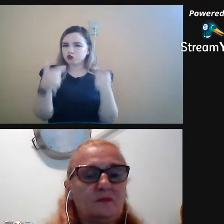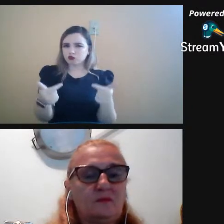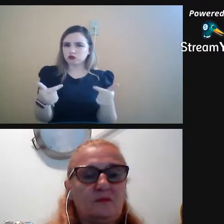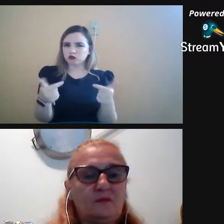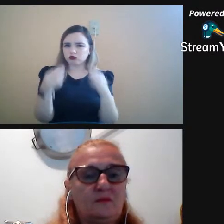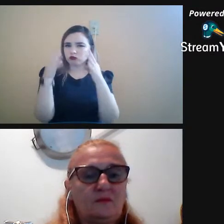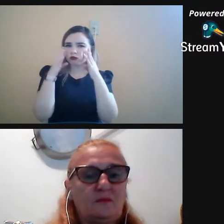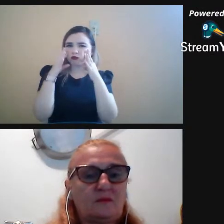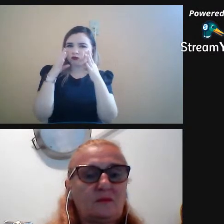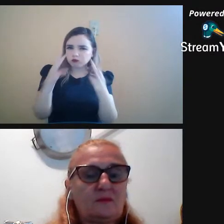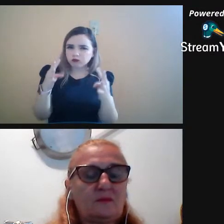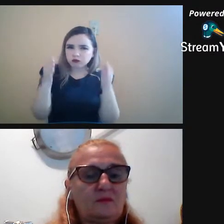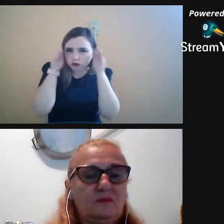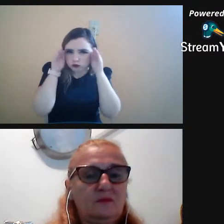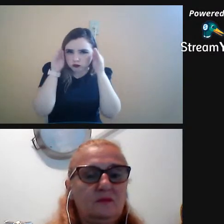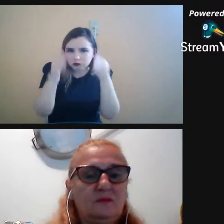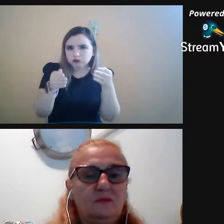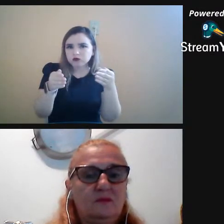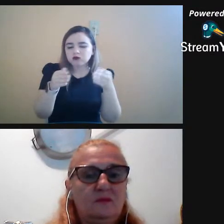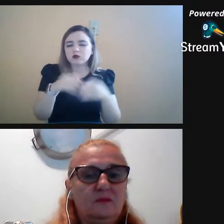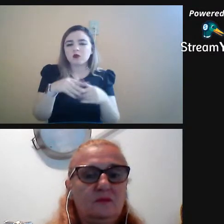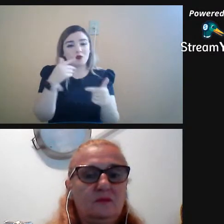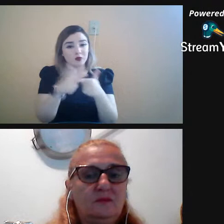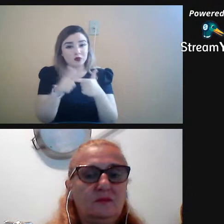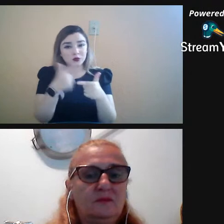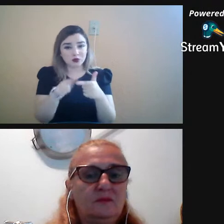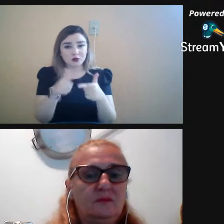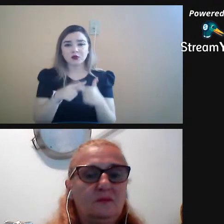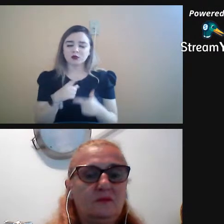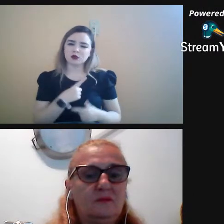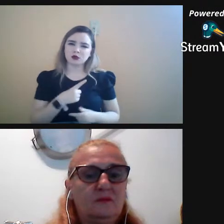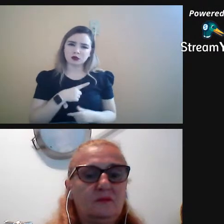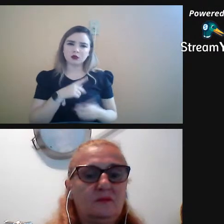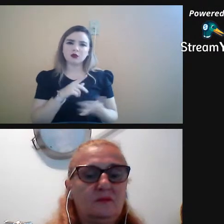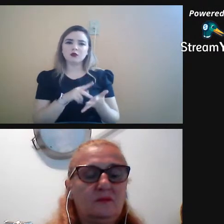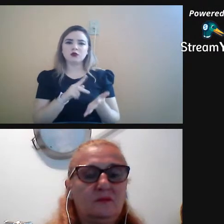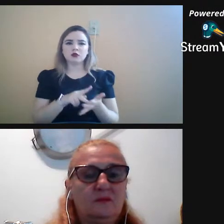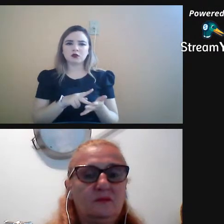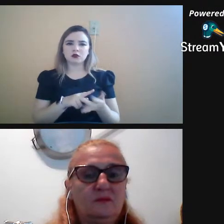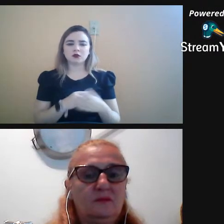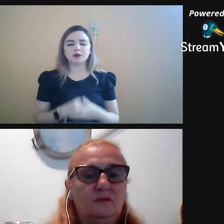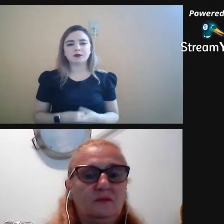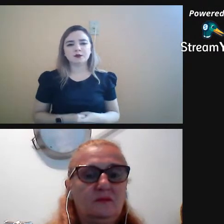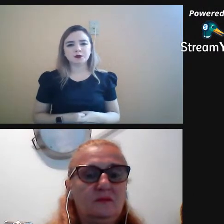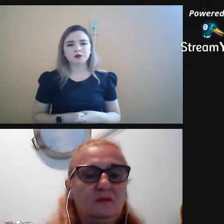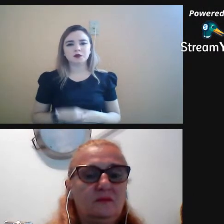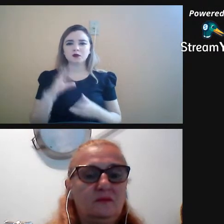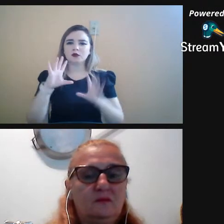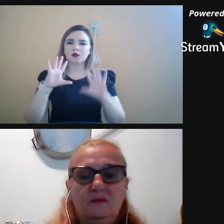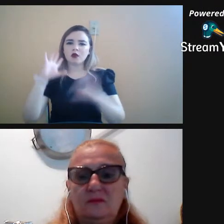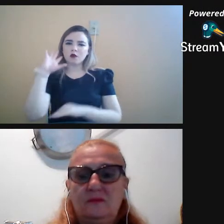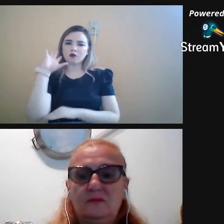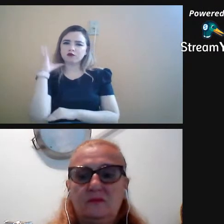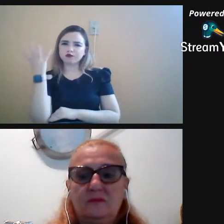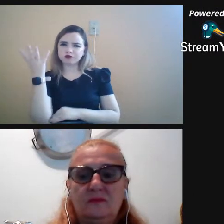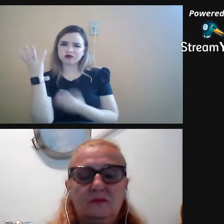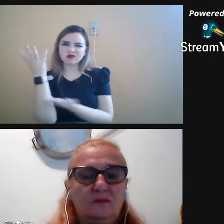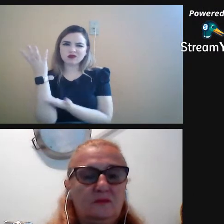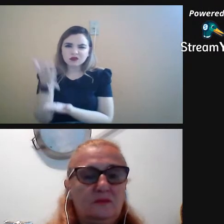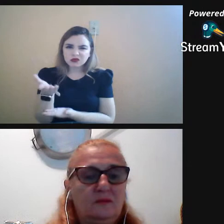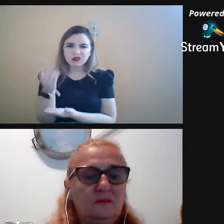atenção para esse problema que é o desmatamento da Mata Atlântica, que é a destruição